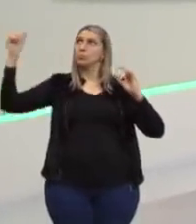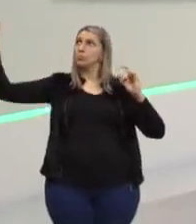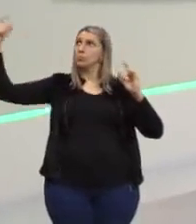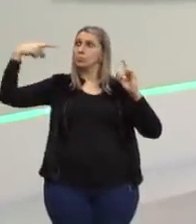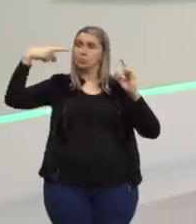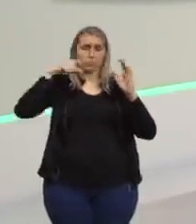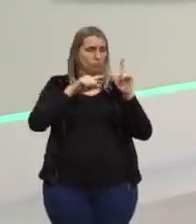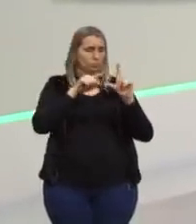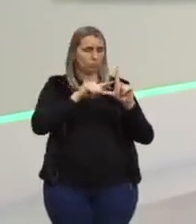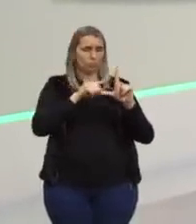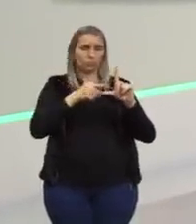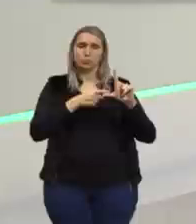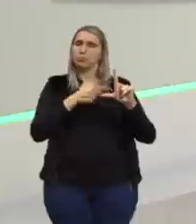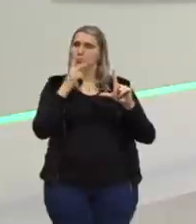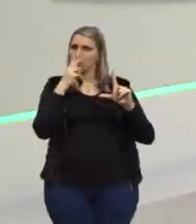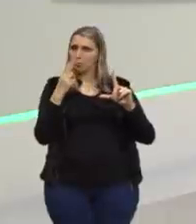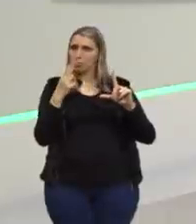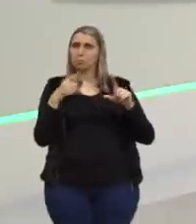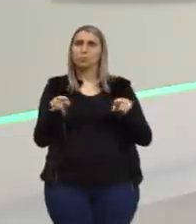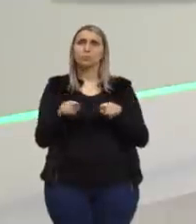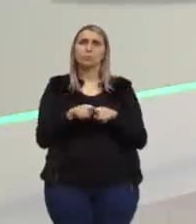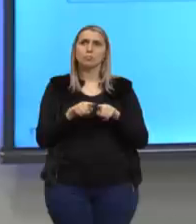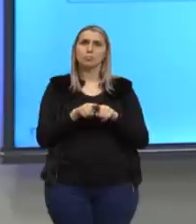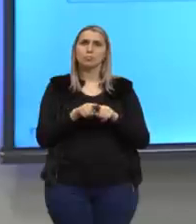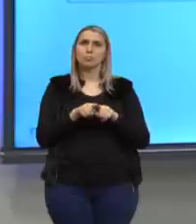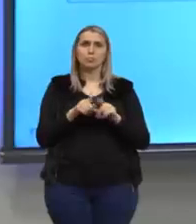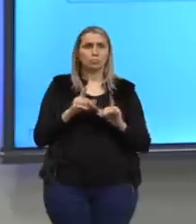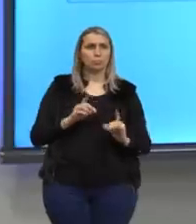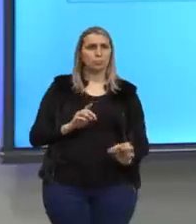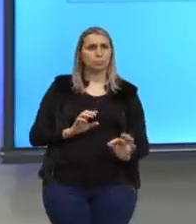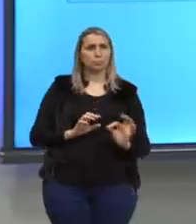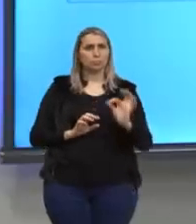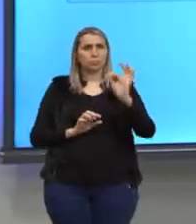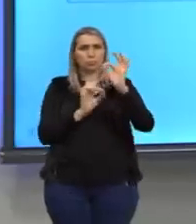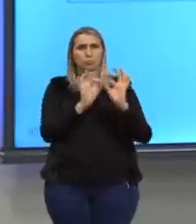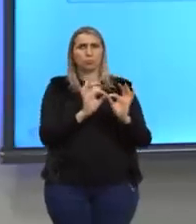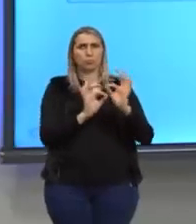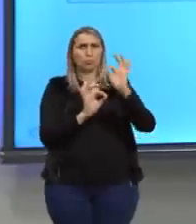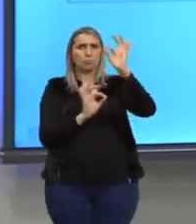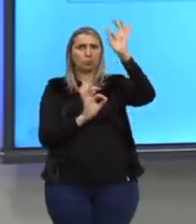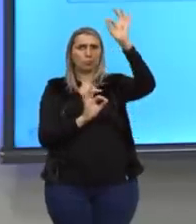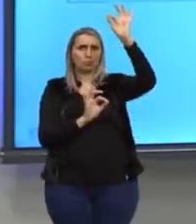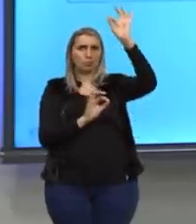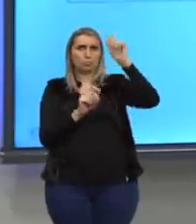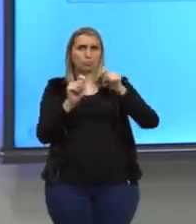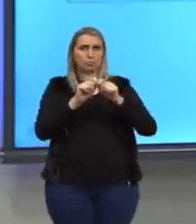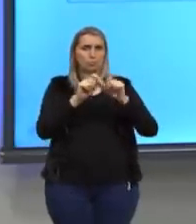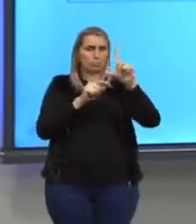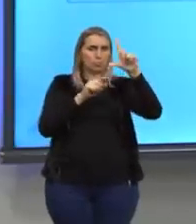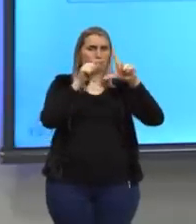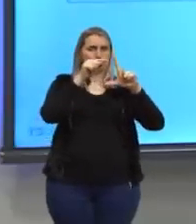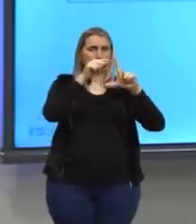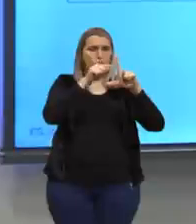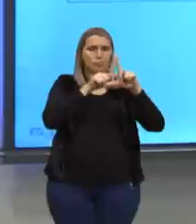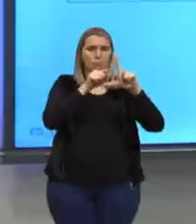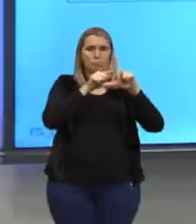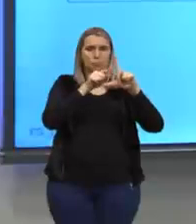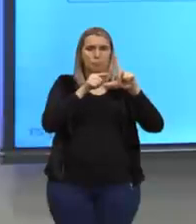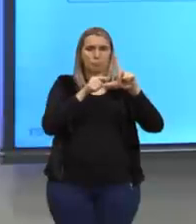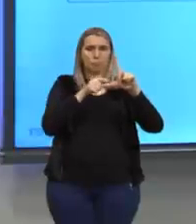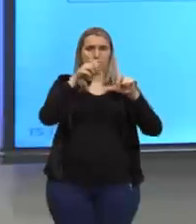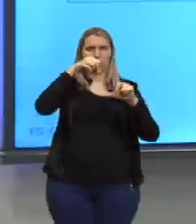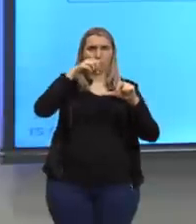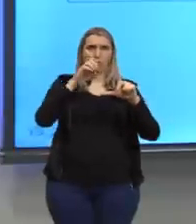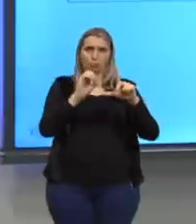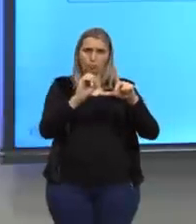ângulo. Também sabemos que a altura é uma medida de um segmento de reta que faz um ângulo de 90 graus. Tá? Então,